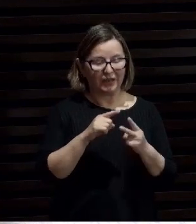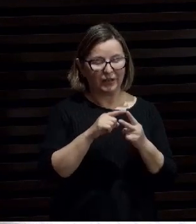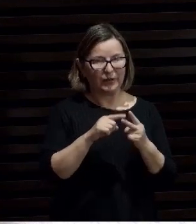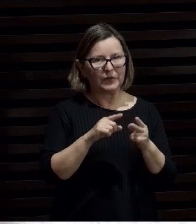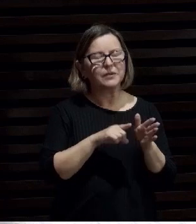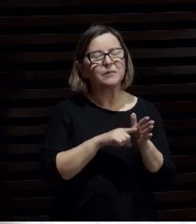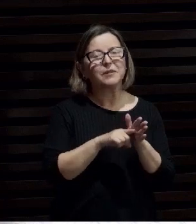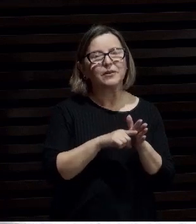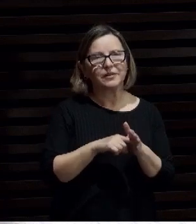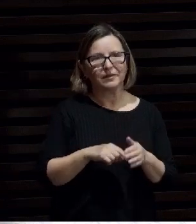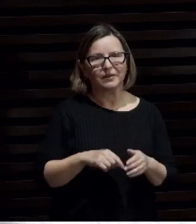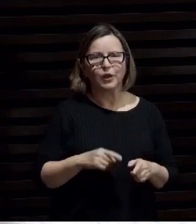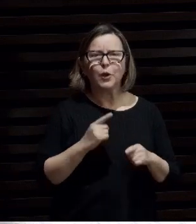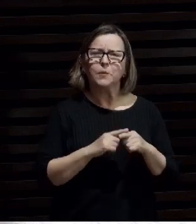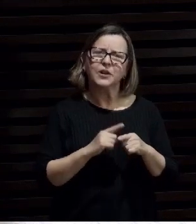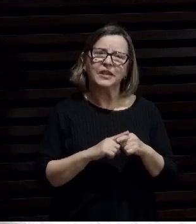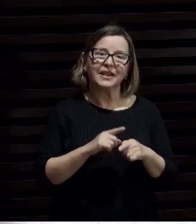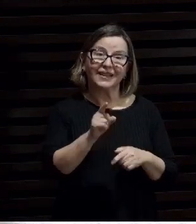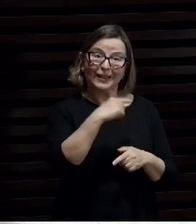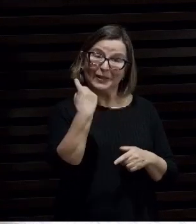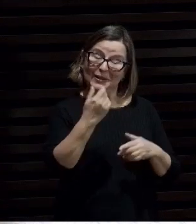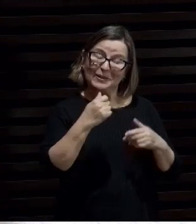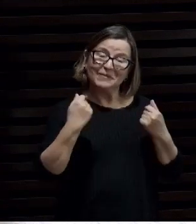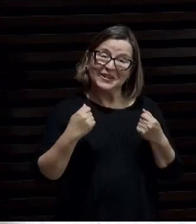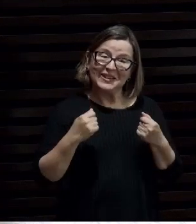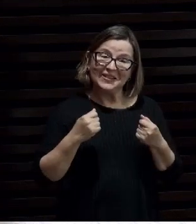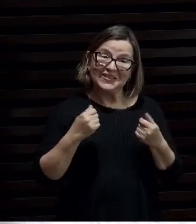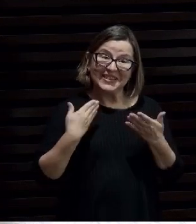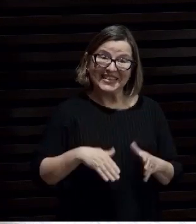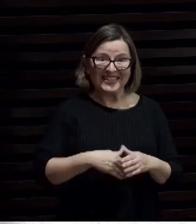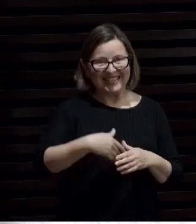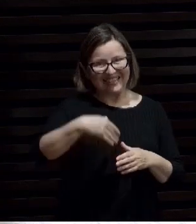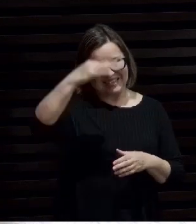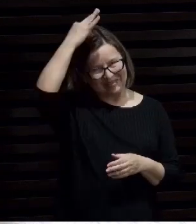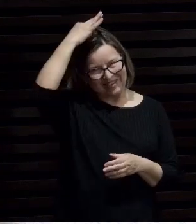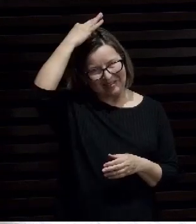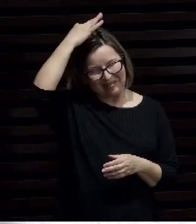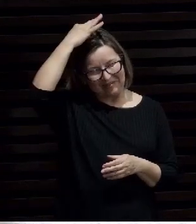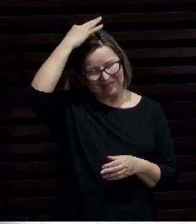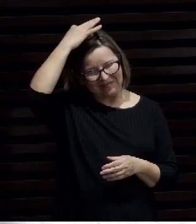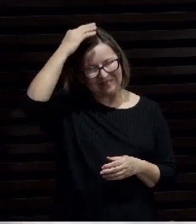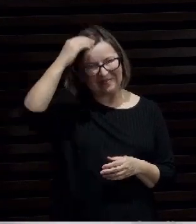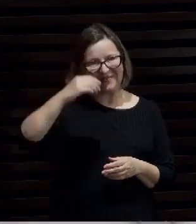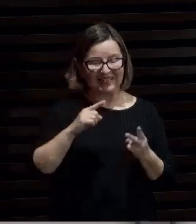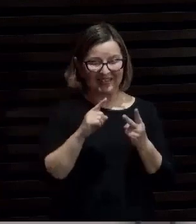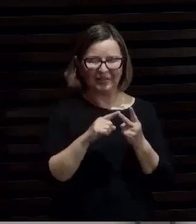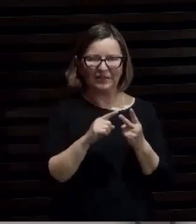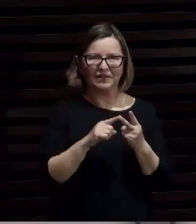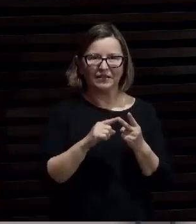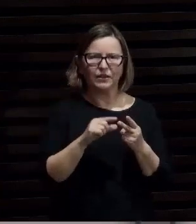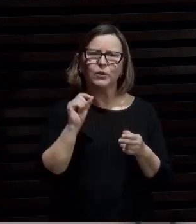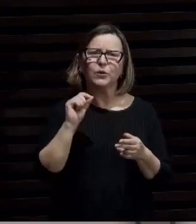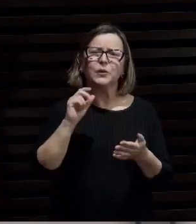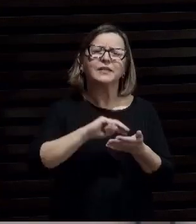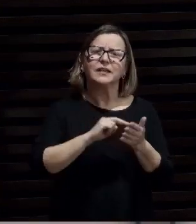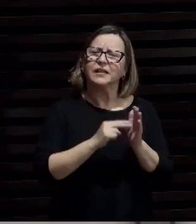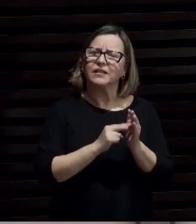Por que nós precisamos nascer de novo? Essa é uma. E a segunda, o que é o novo